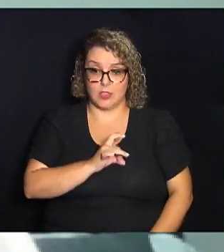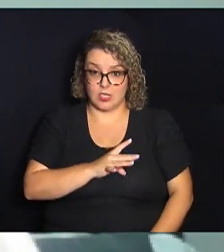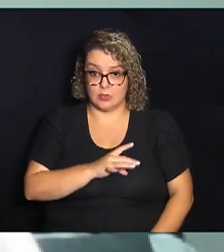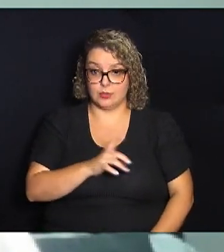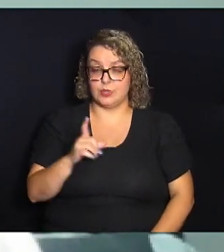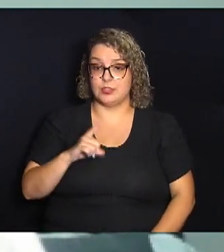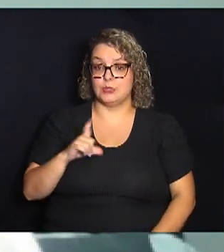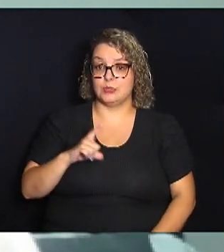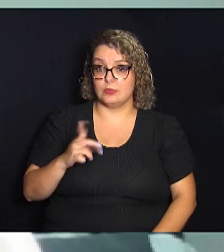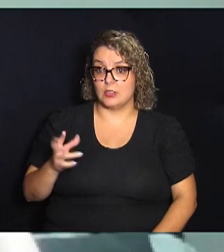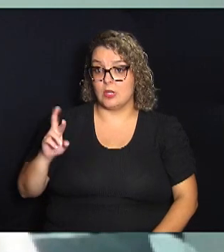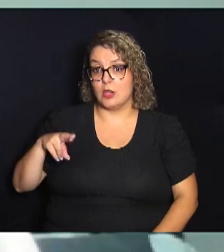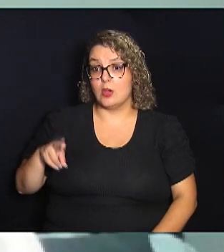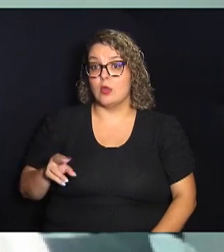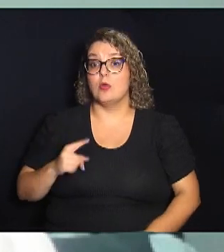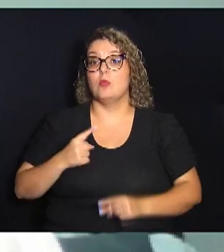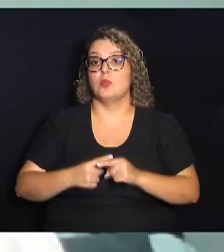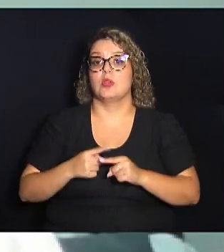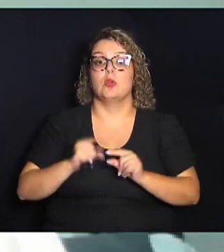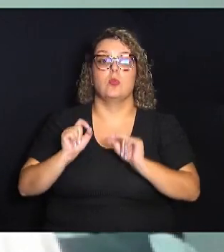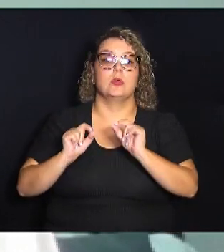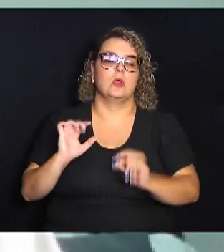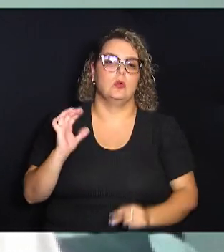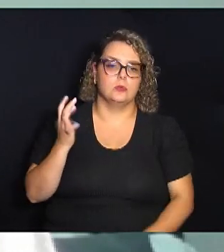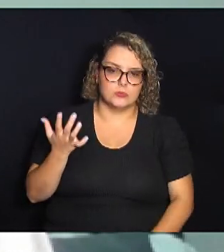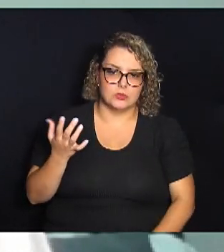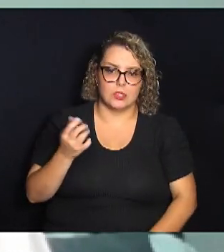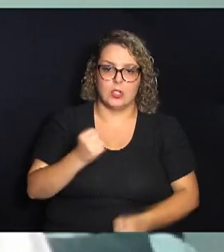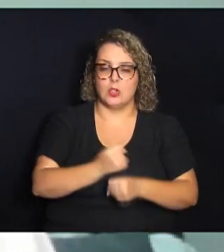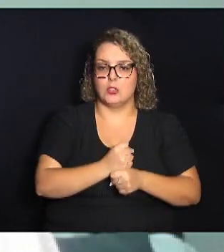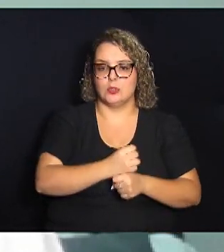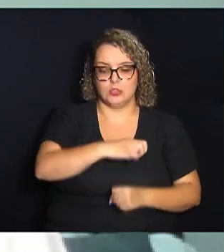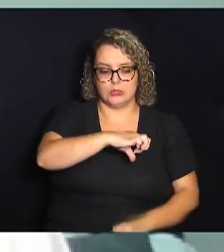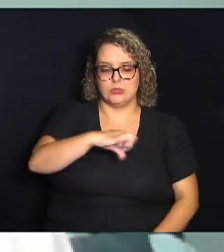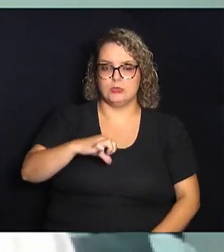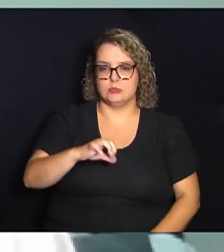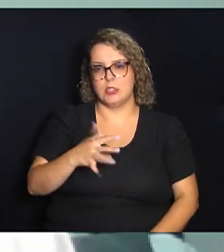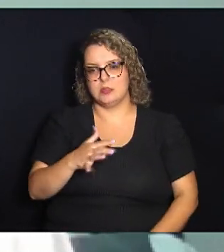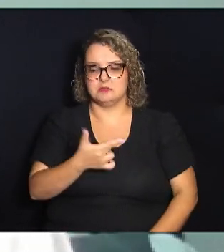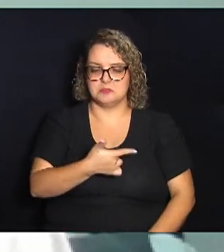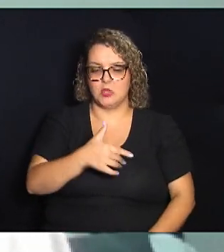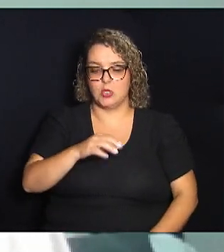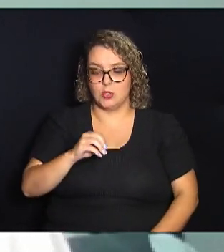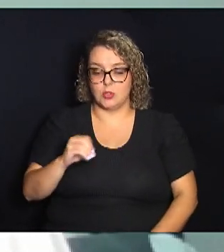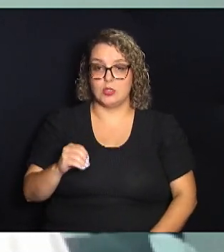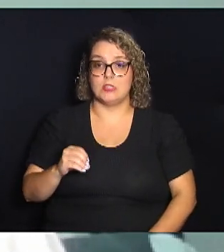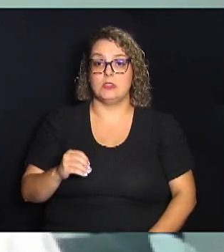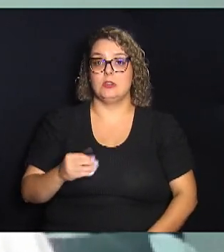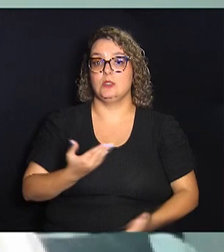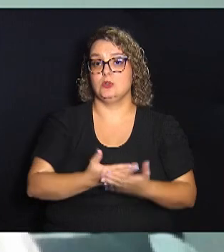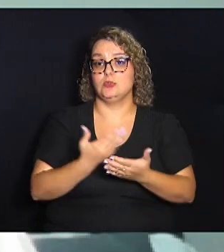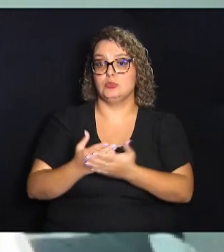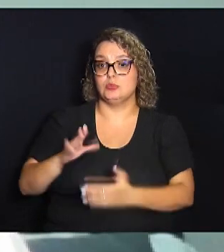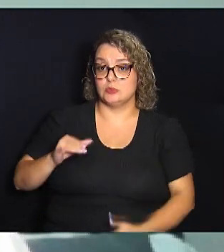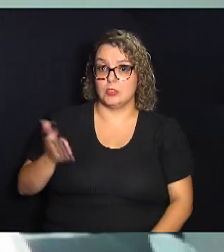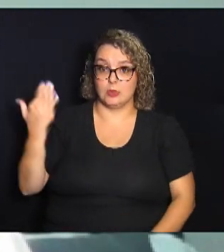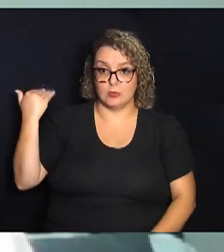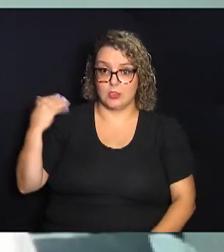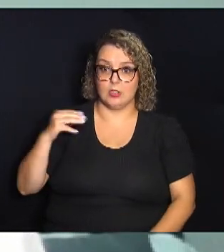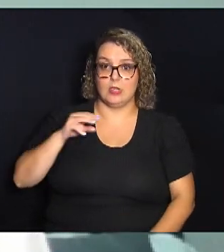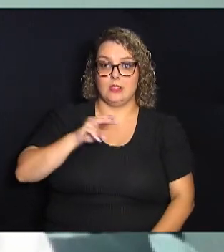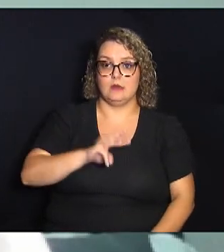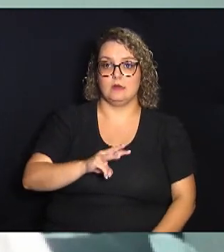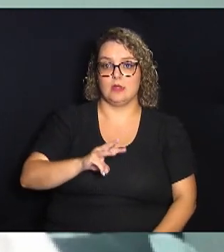tiveram devido ao quê? O que acontece? Nos anos 99, 2000, saiu um estudo científico na época chamado